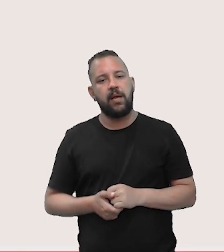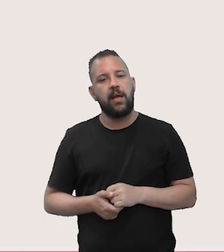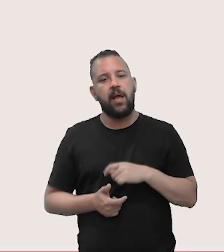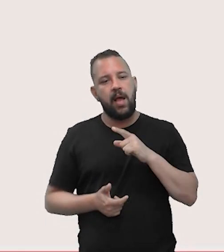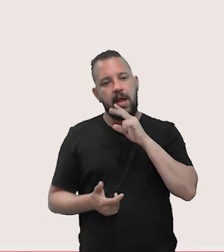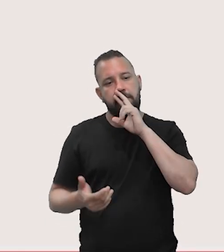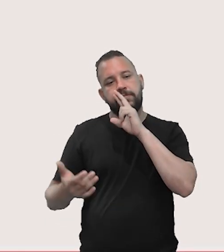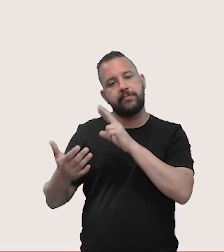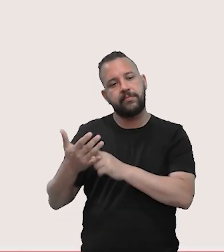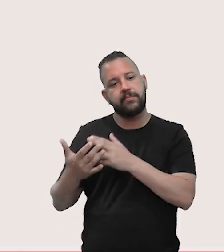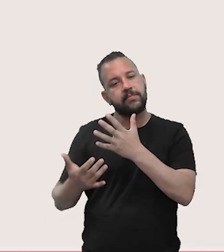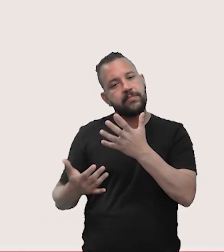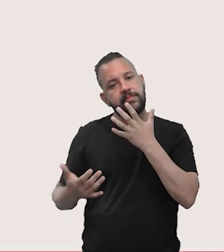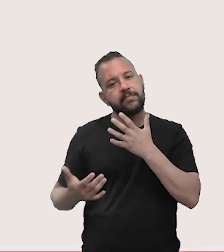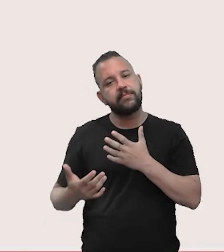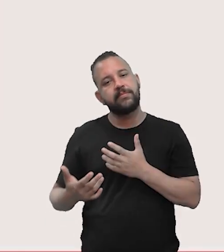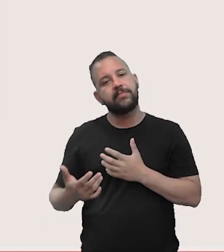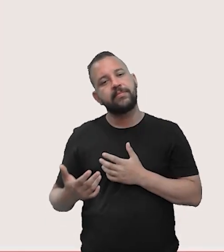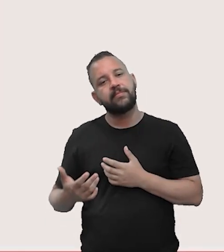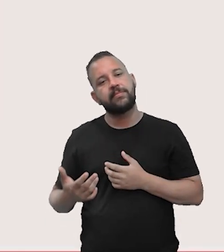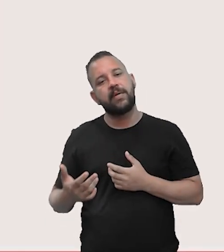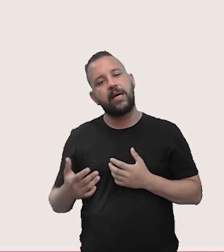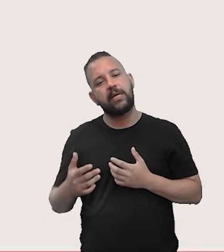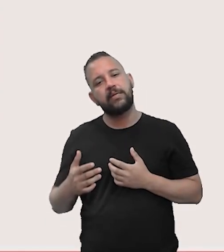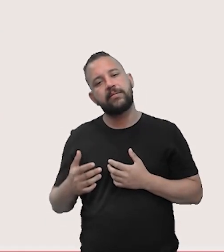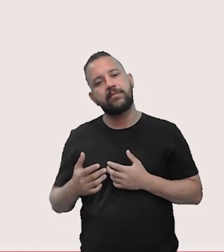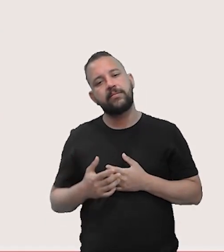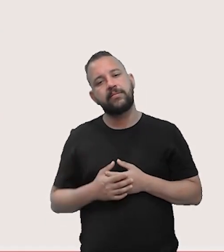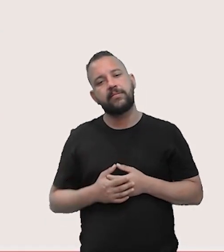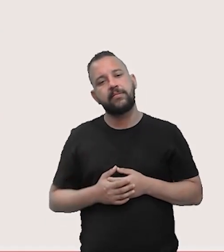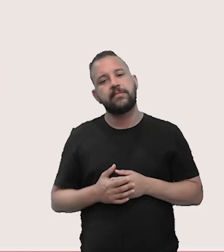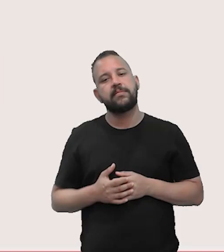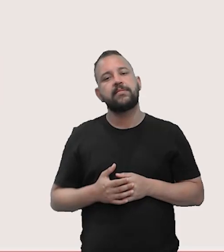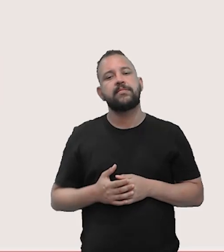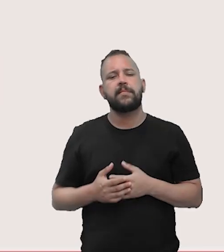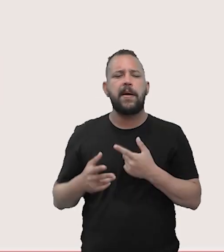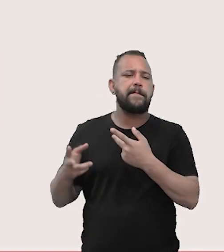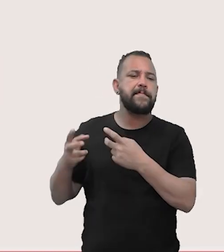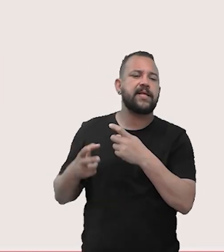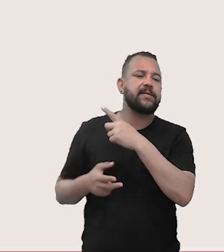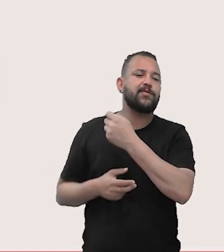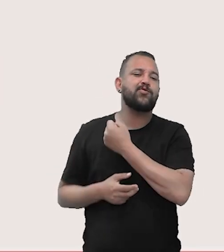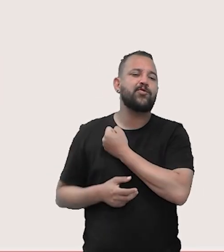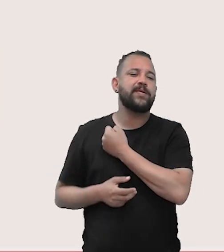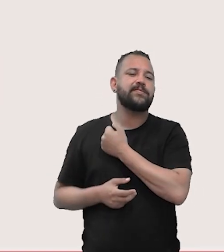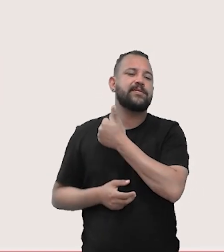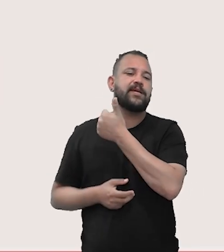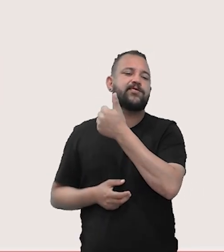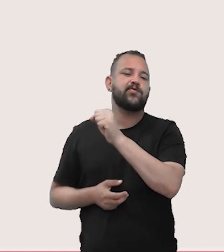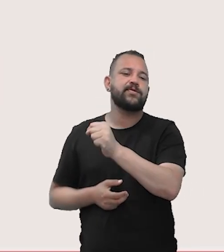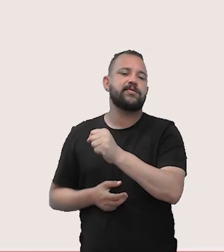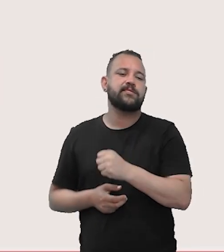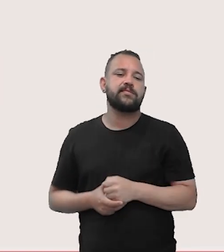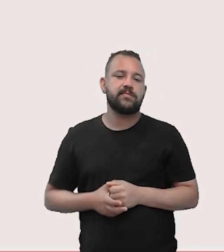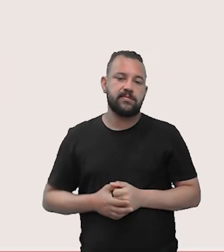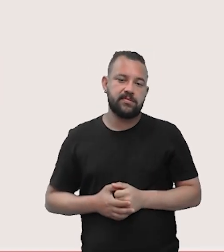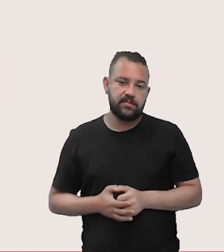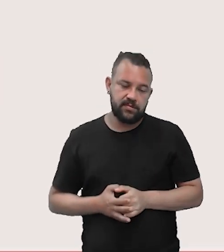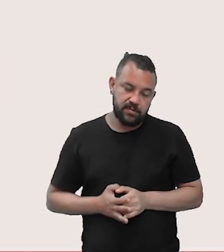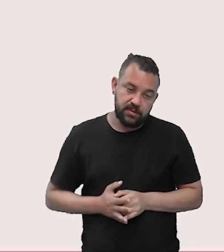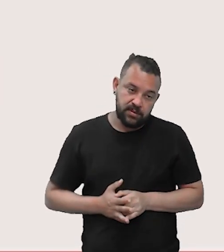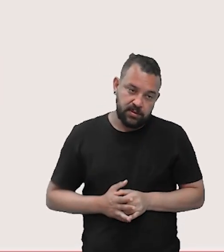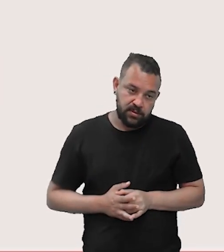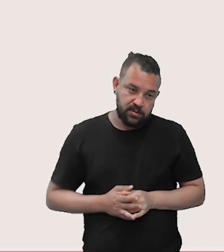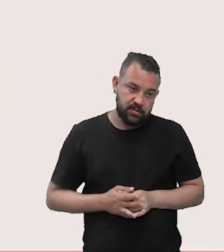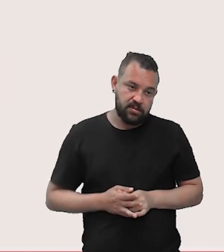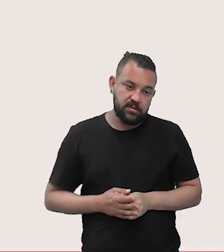mim exatamente dessa tendência. Olha só, a questão fala exatamente isso, ó, que nos últimos 5 jogos finais